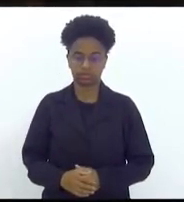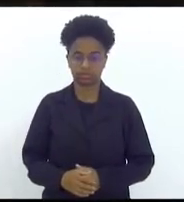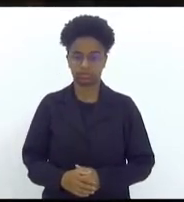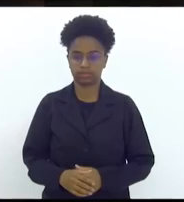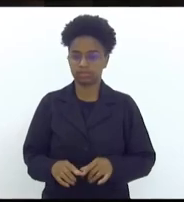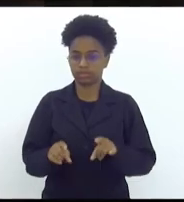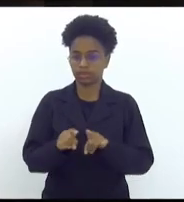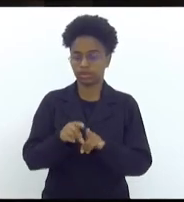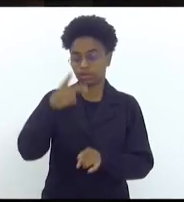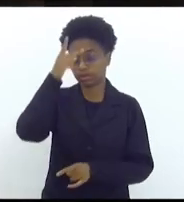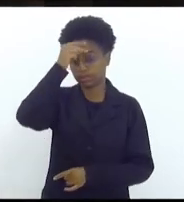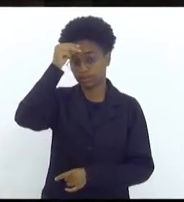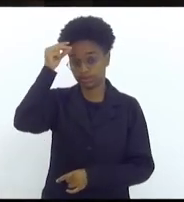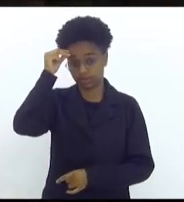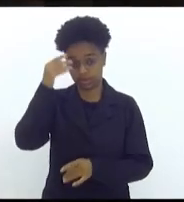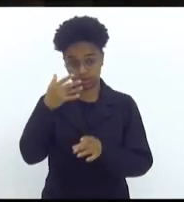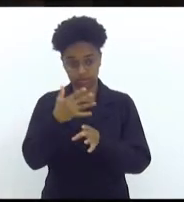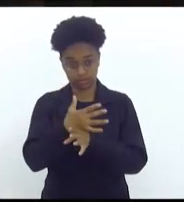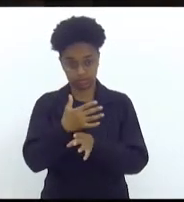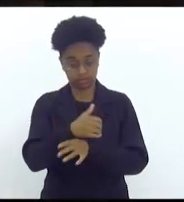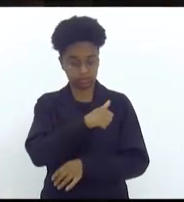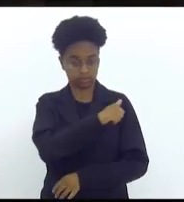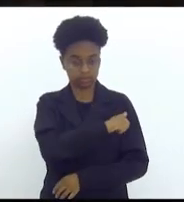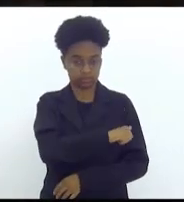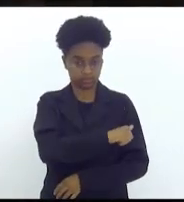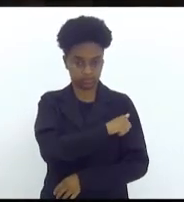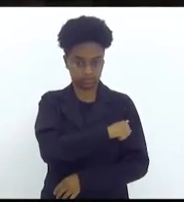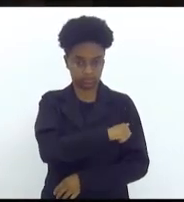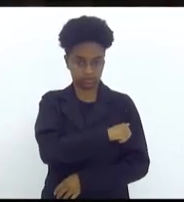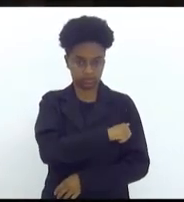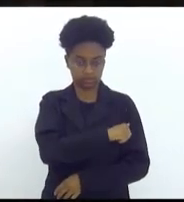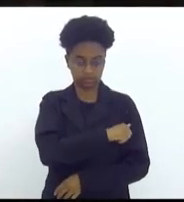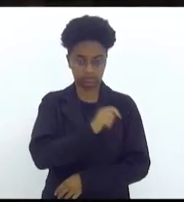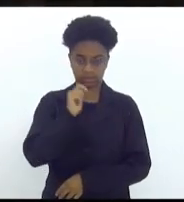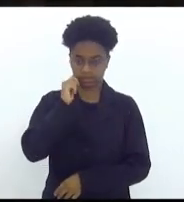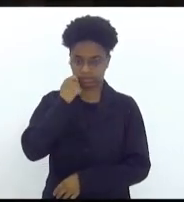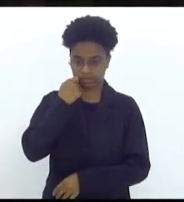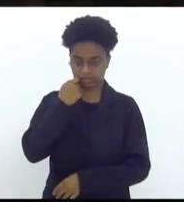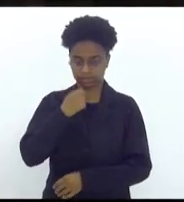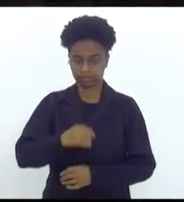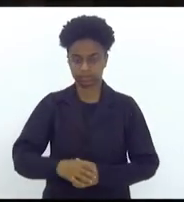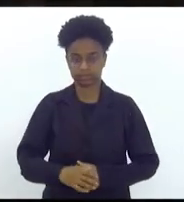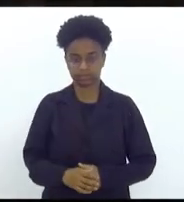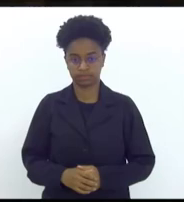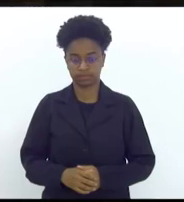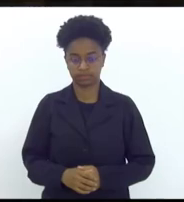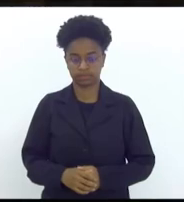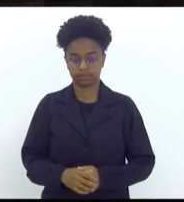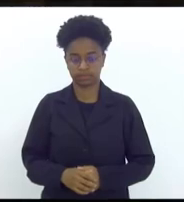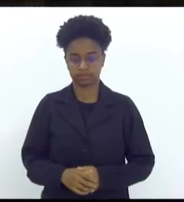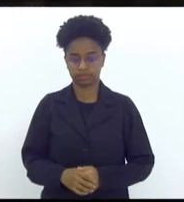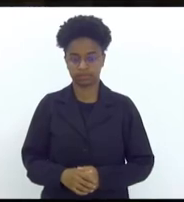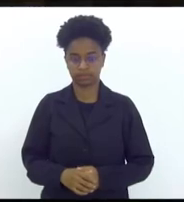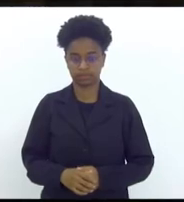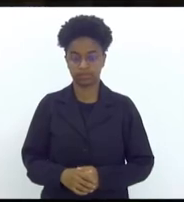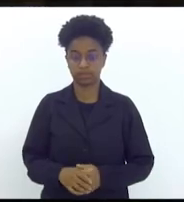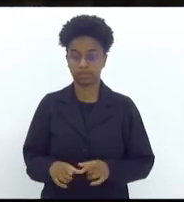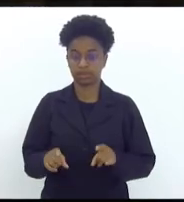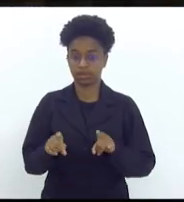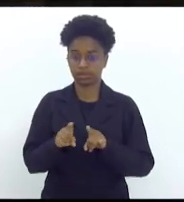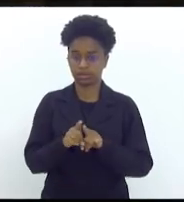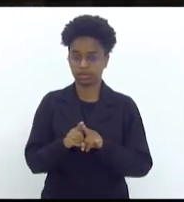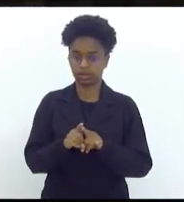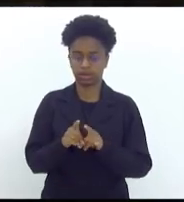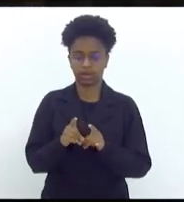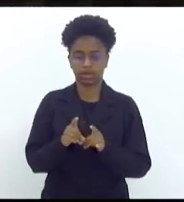o prefeito da cidade do Rio de Janeiro senhor Eduardo Paes um rol